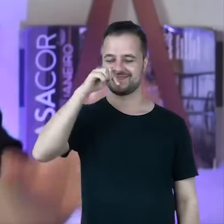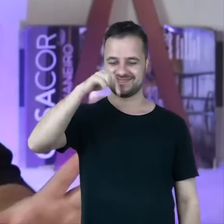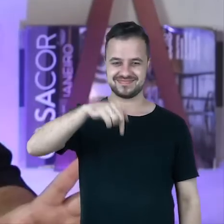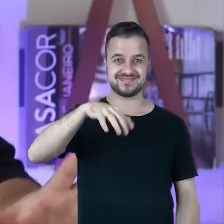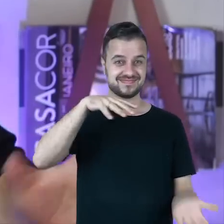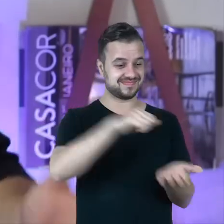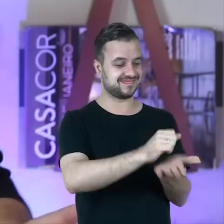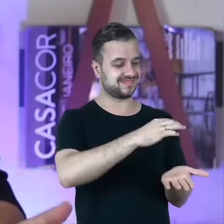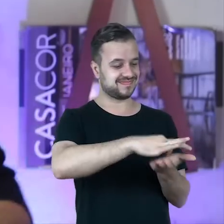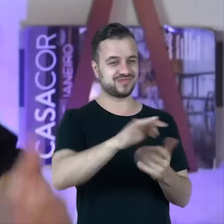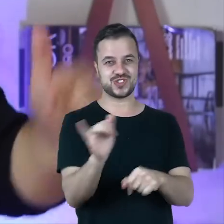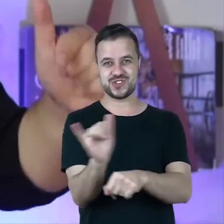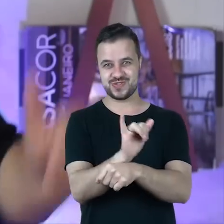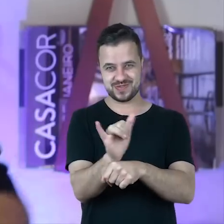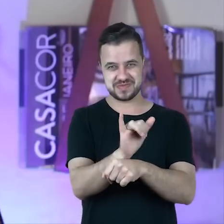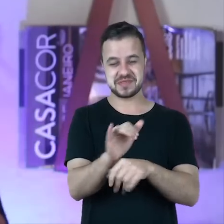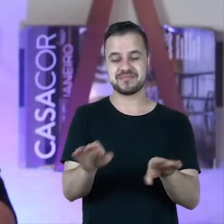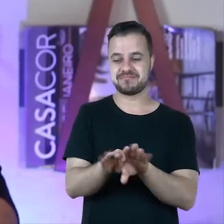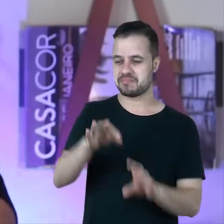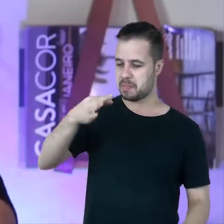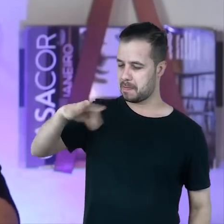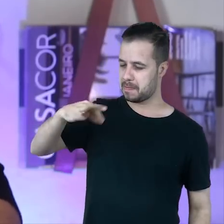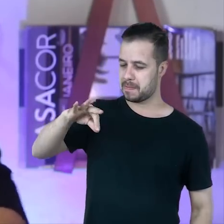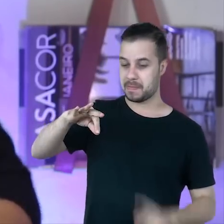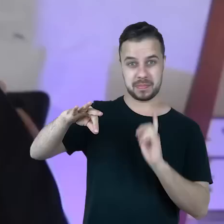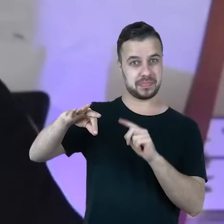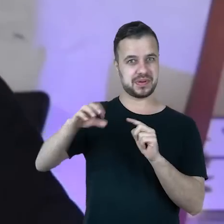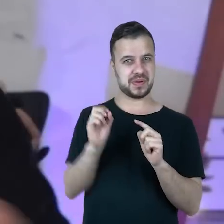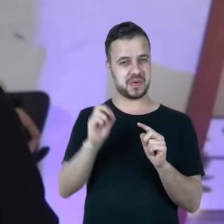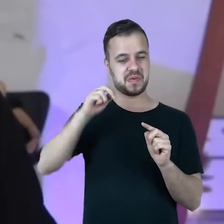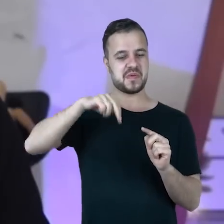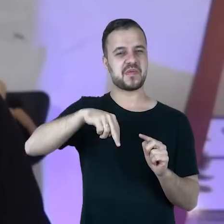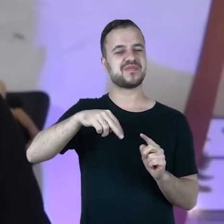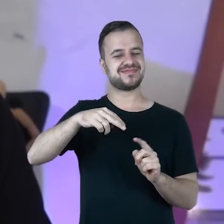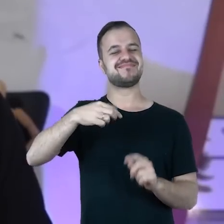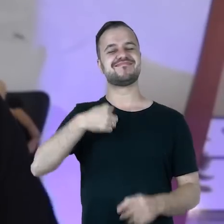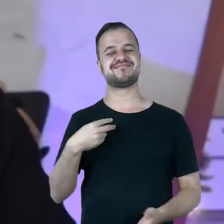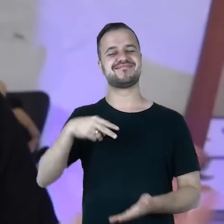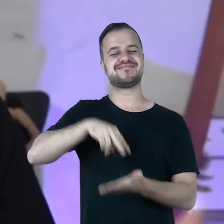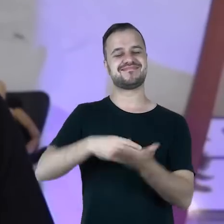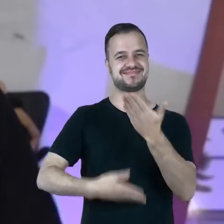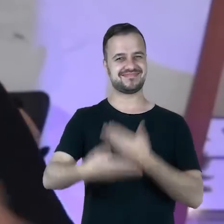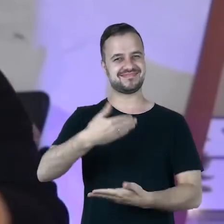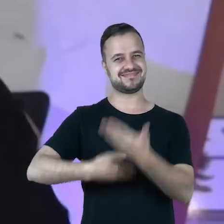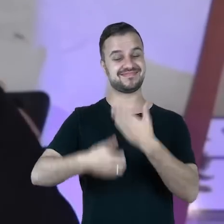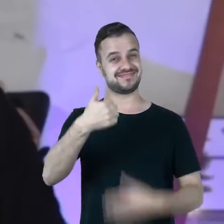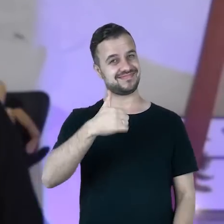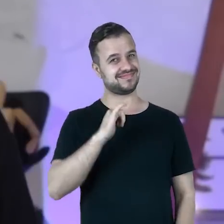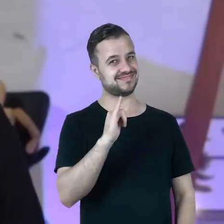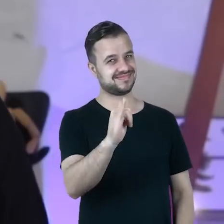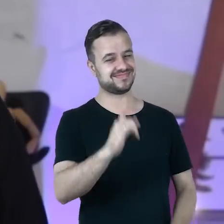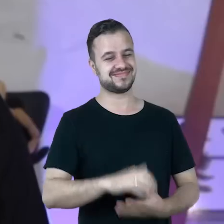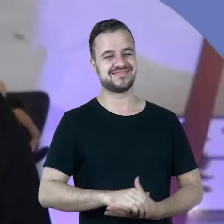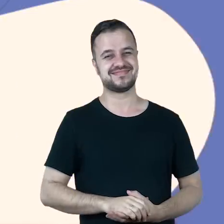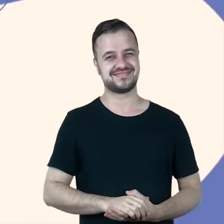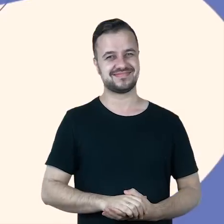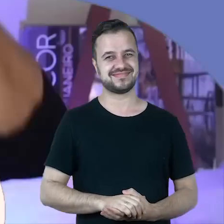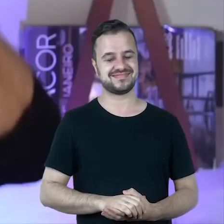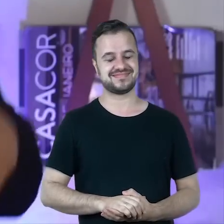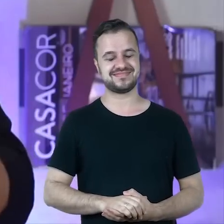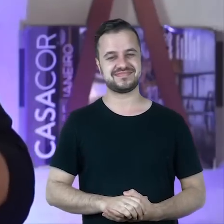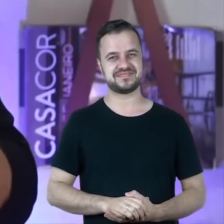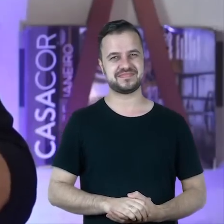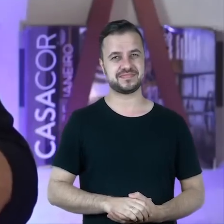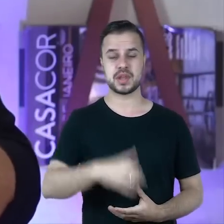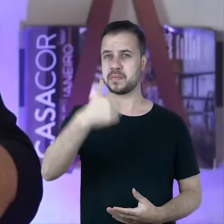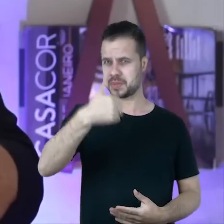aqui no canal da Van, se inscreva e ative o sininho de notificações para toda vez que eu aparecer por aqui com uma novidade, você ser o primeiro a ser informado. A